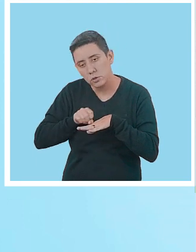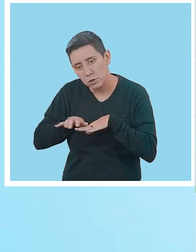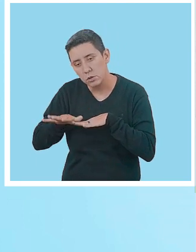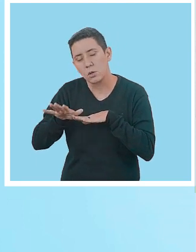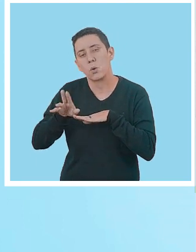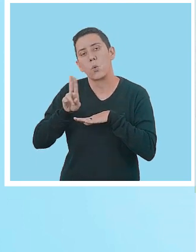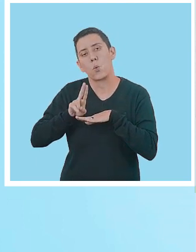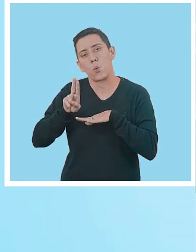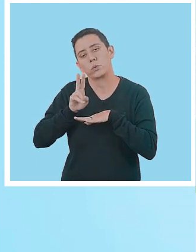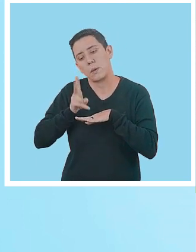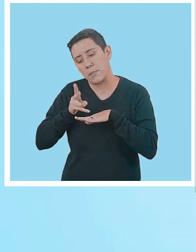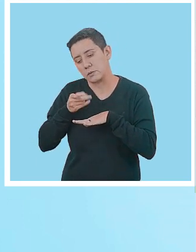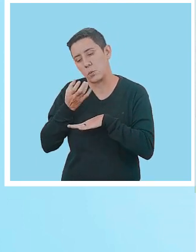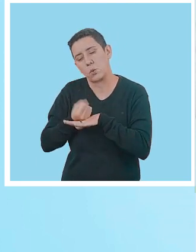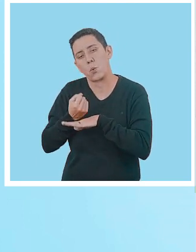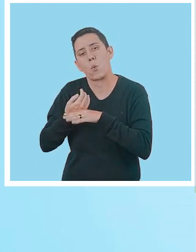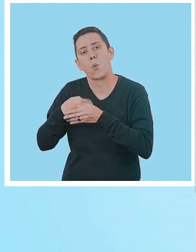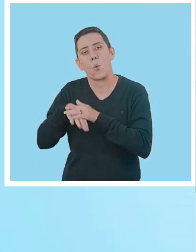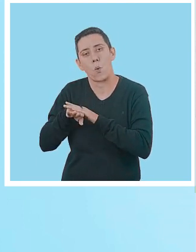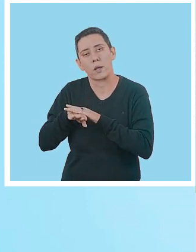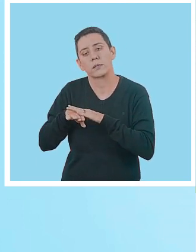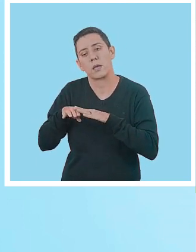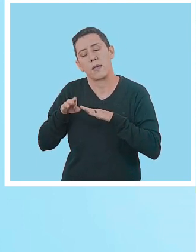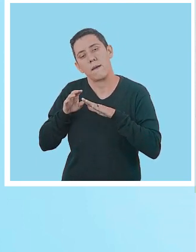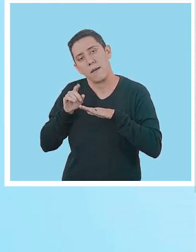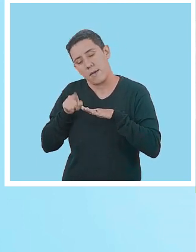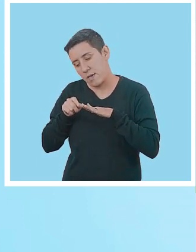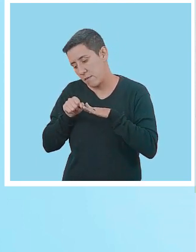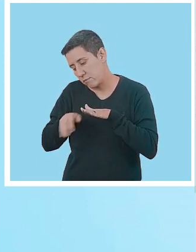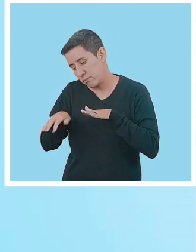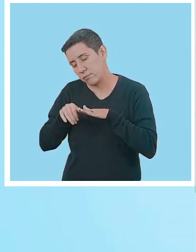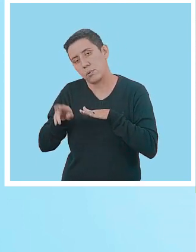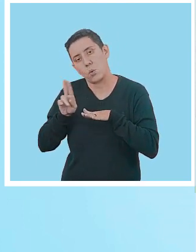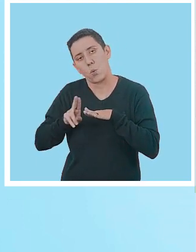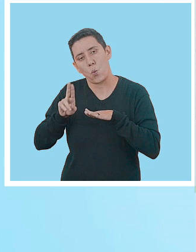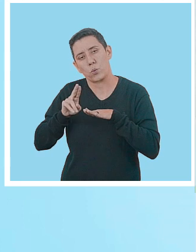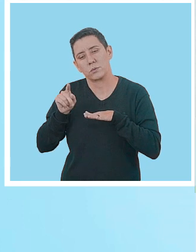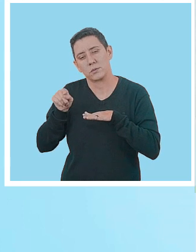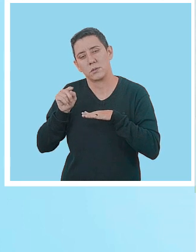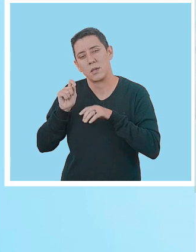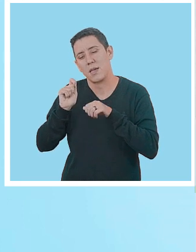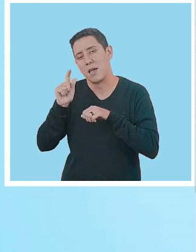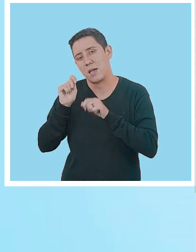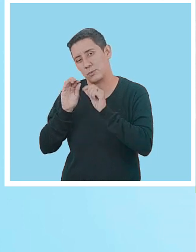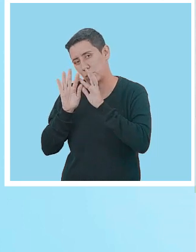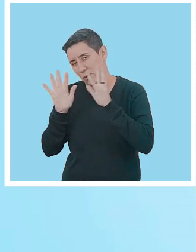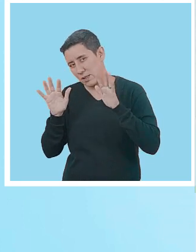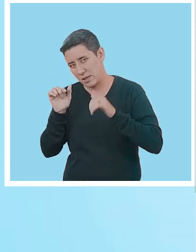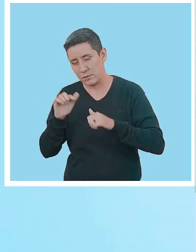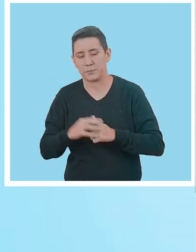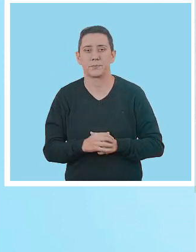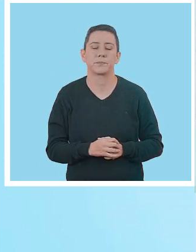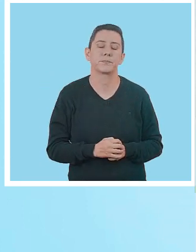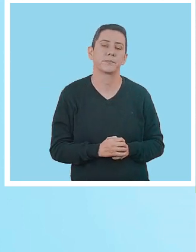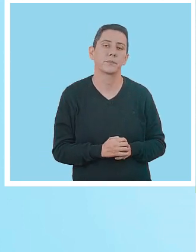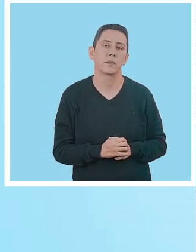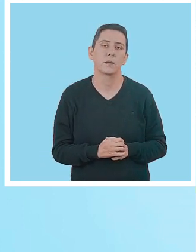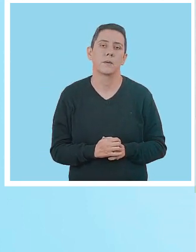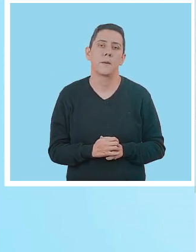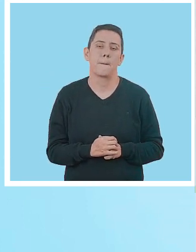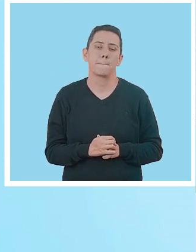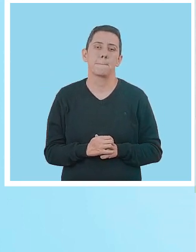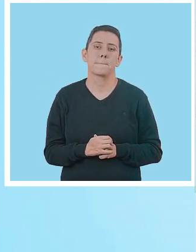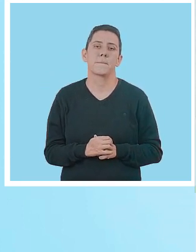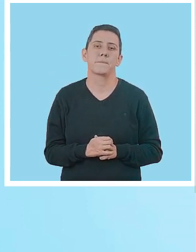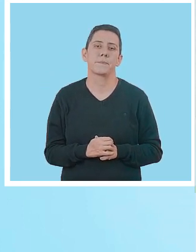energia armazenada da bateria que essa linha essa área azul mais clara do gráfico tá então